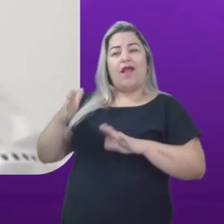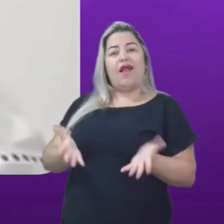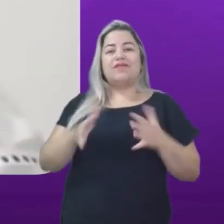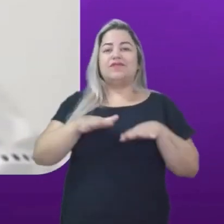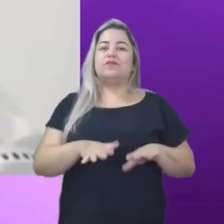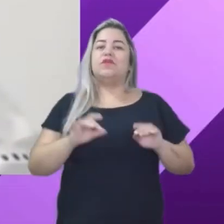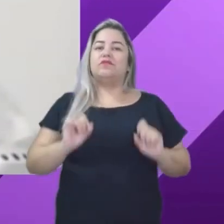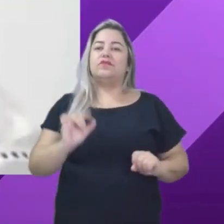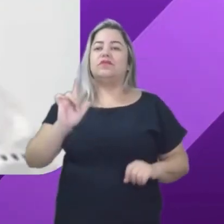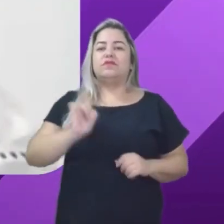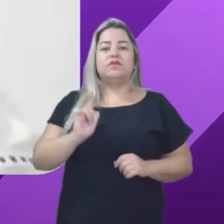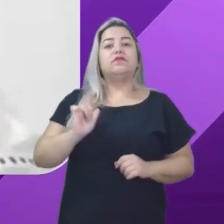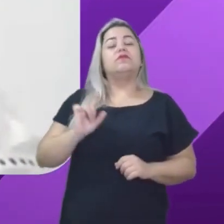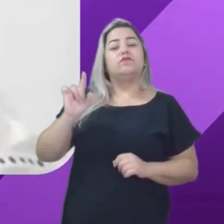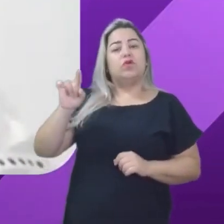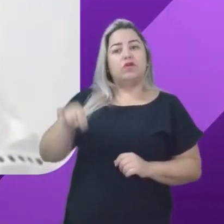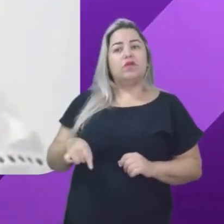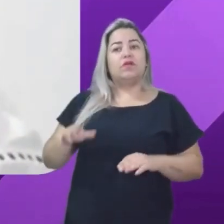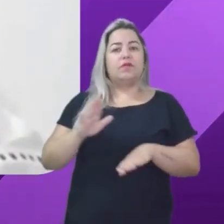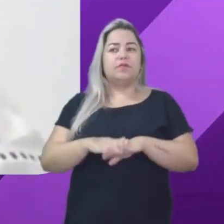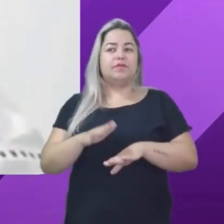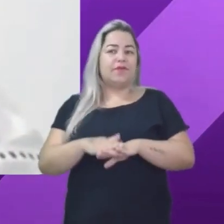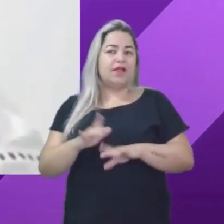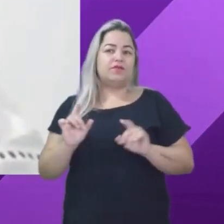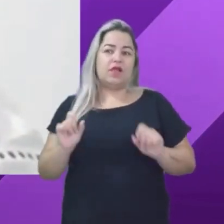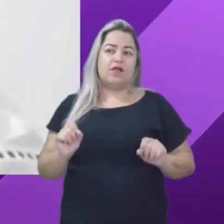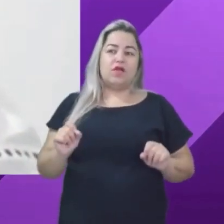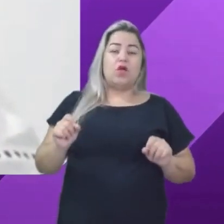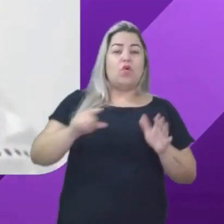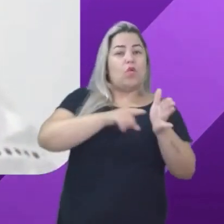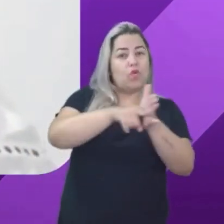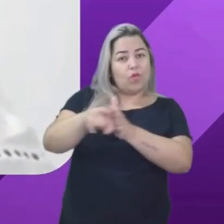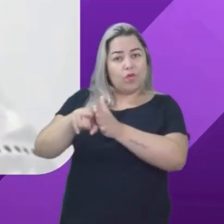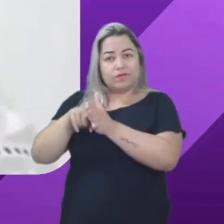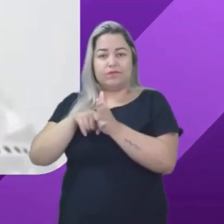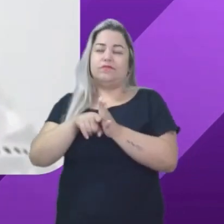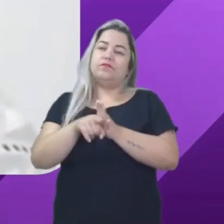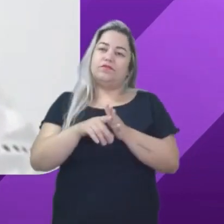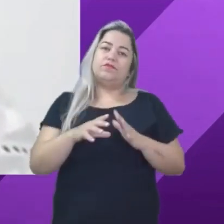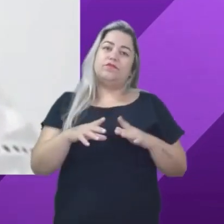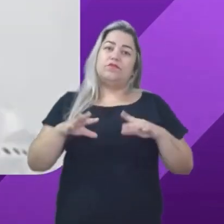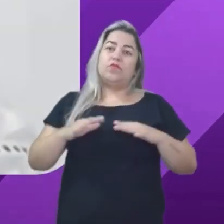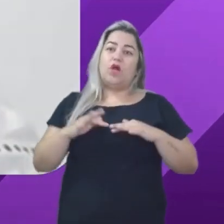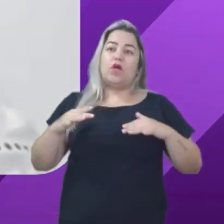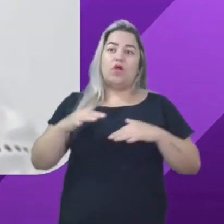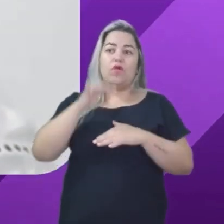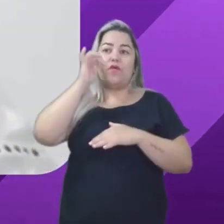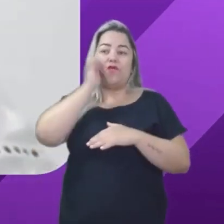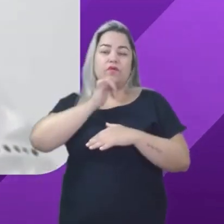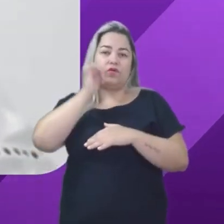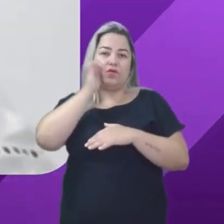microacessibilidade seja ainda mais fadigante. Quando se planeja sobre mobilidade feminina,